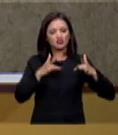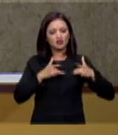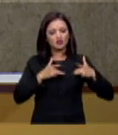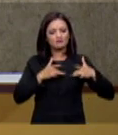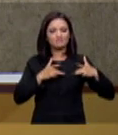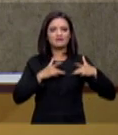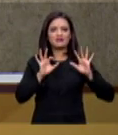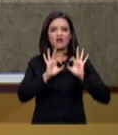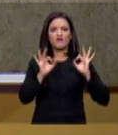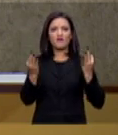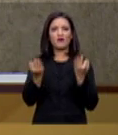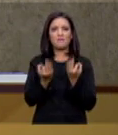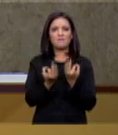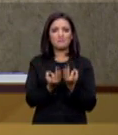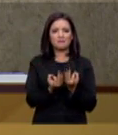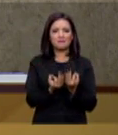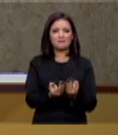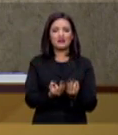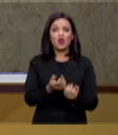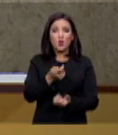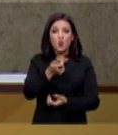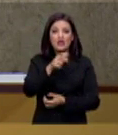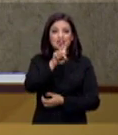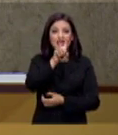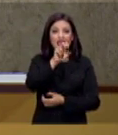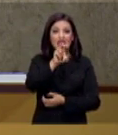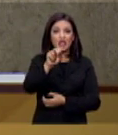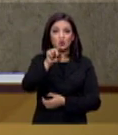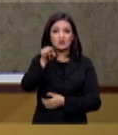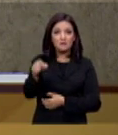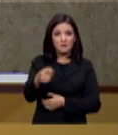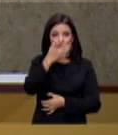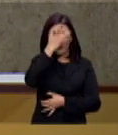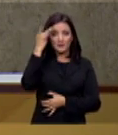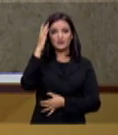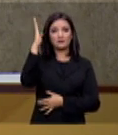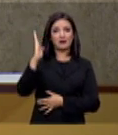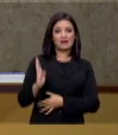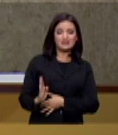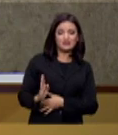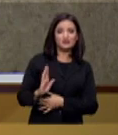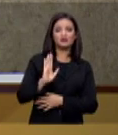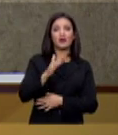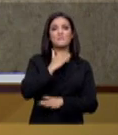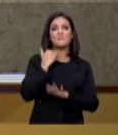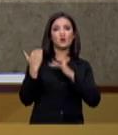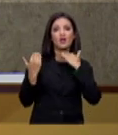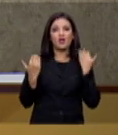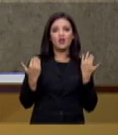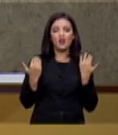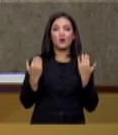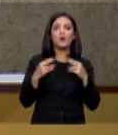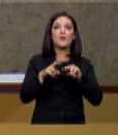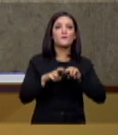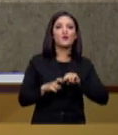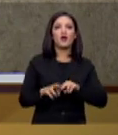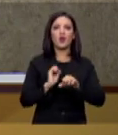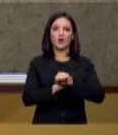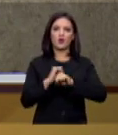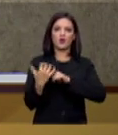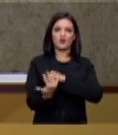quase 500 mil de brasileiros que já perderam a vida em nosso país em decorrência da